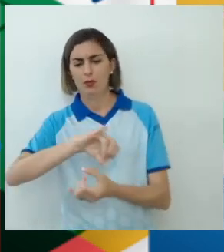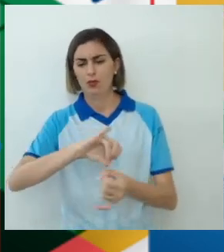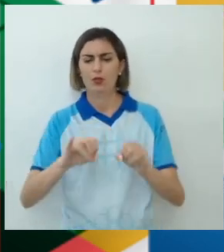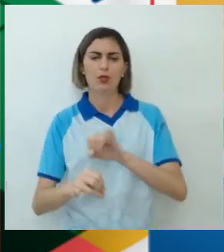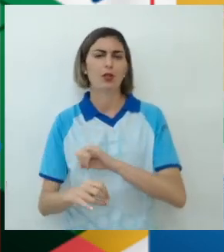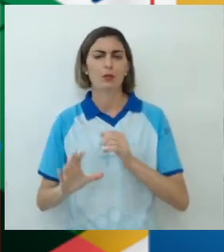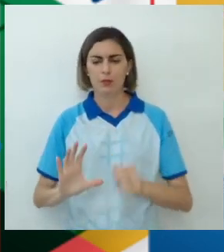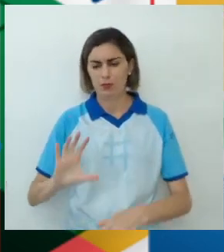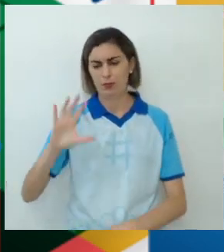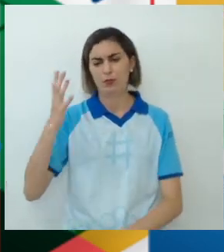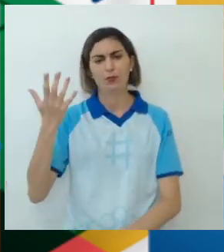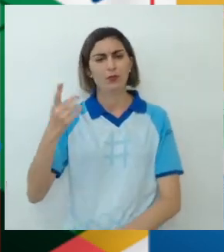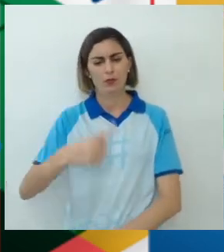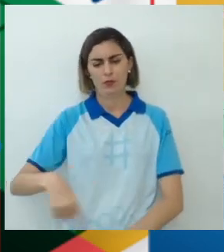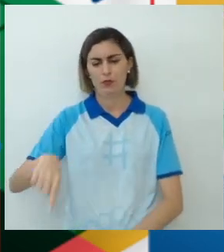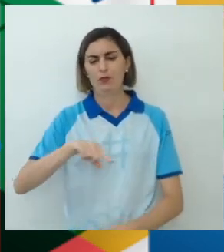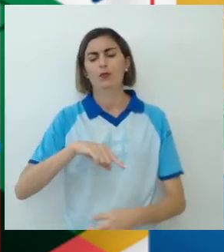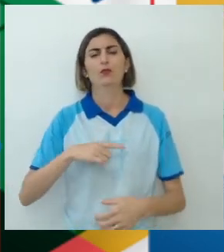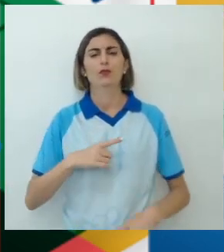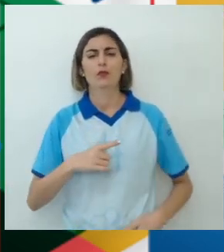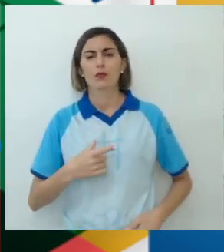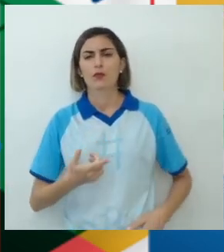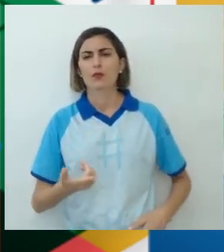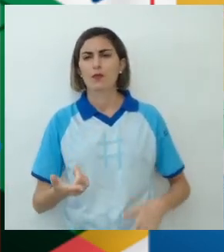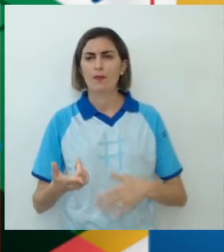que ocorrem ao nosso redor,